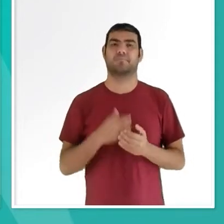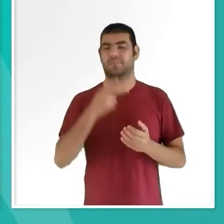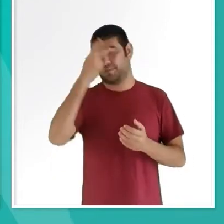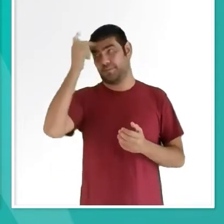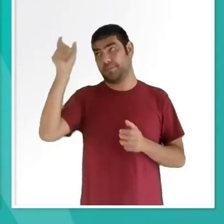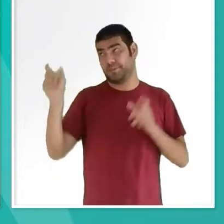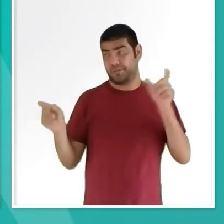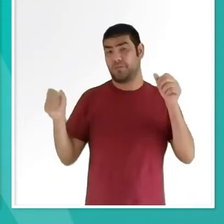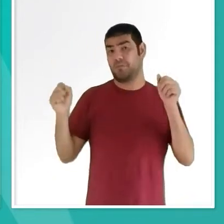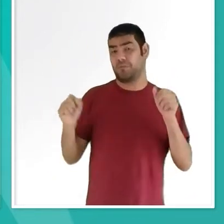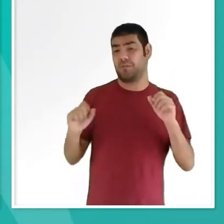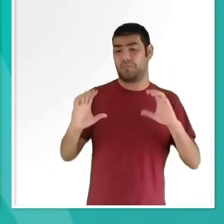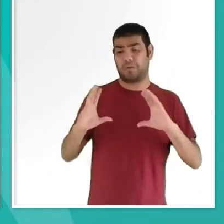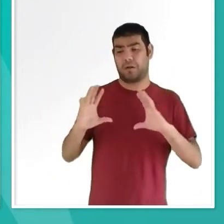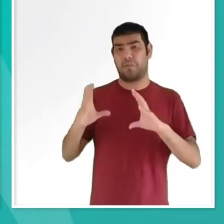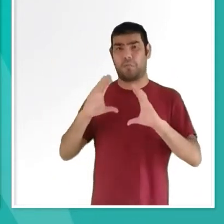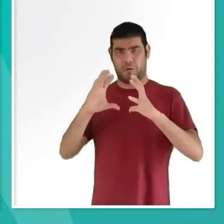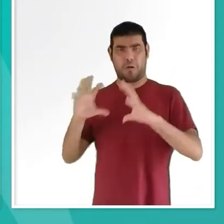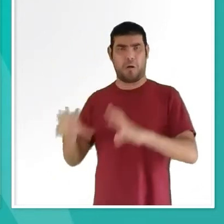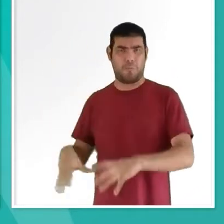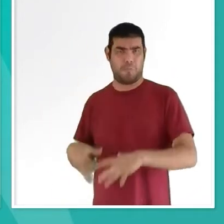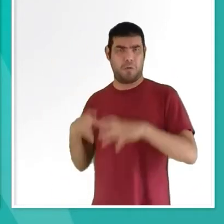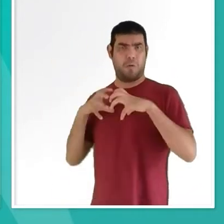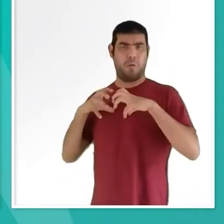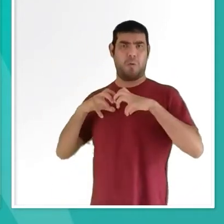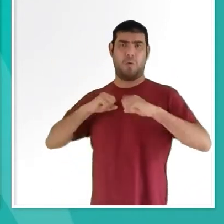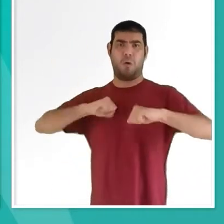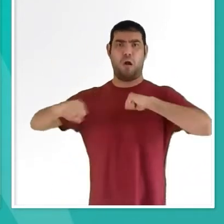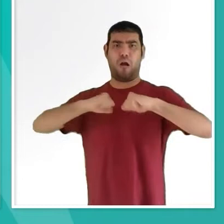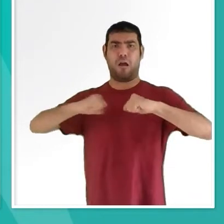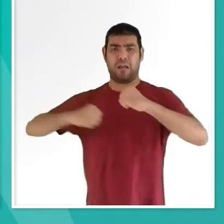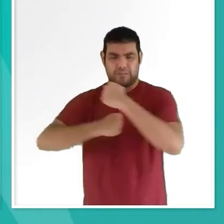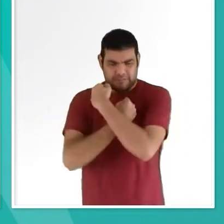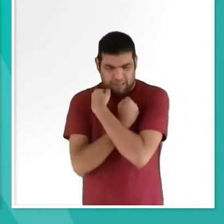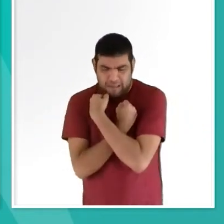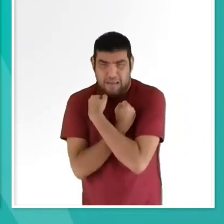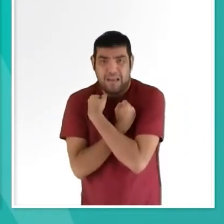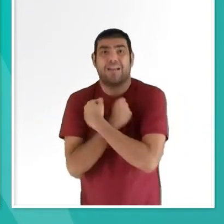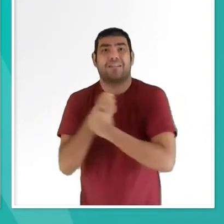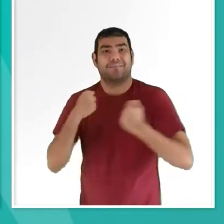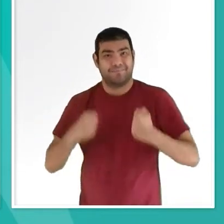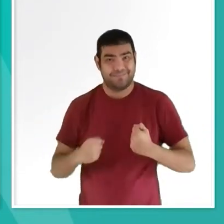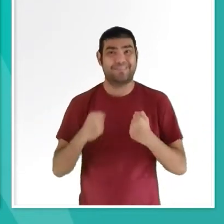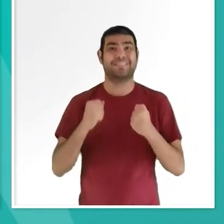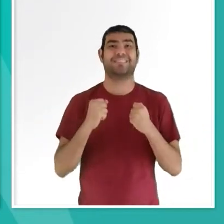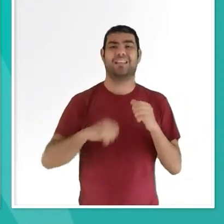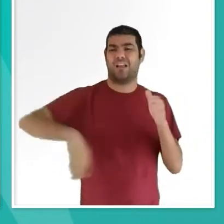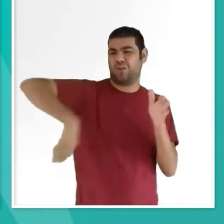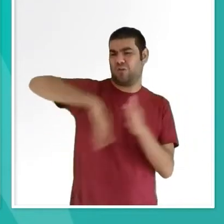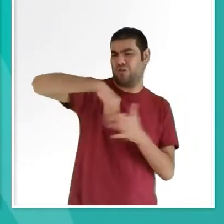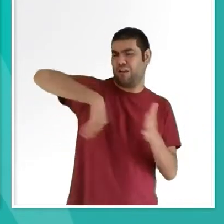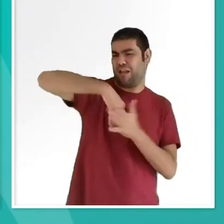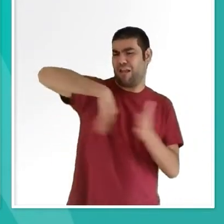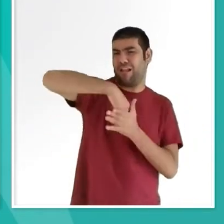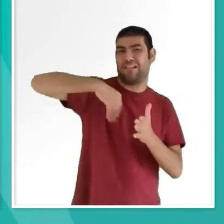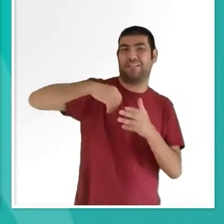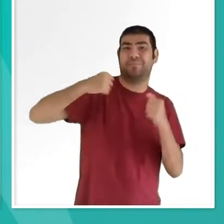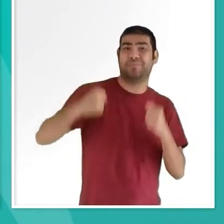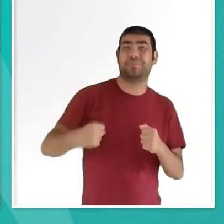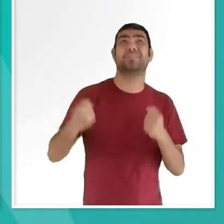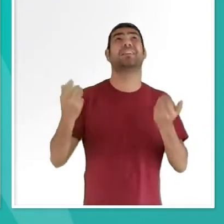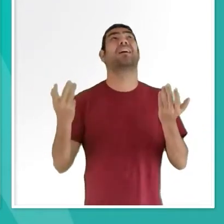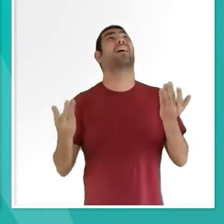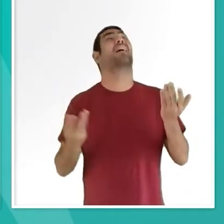mãos essa bola, sair correndo com a bola embaixo do braço, podiam sair chutando, podiam